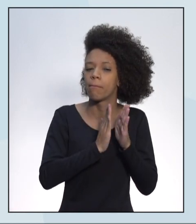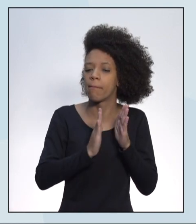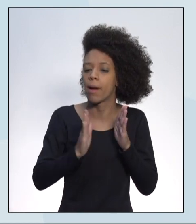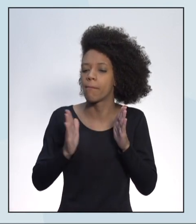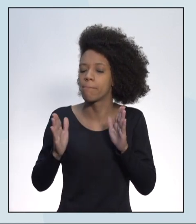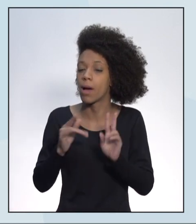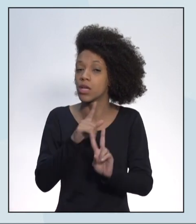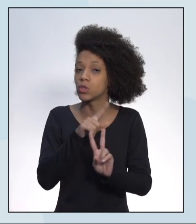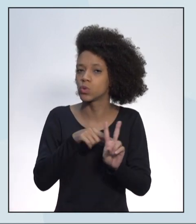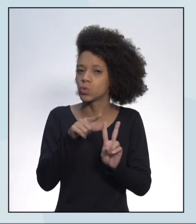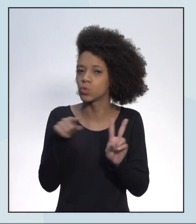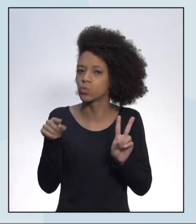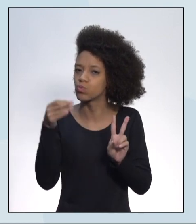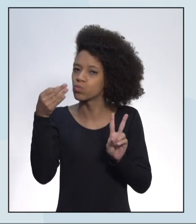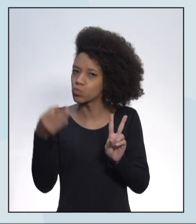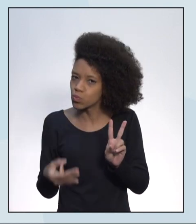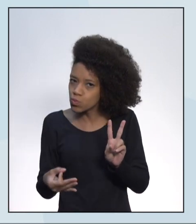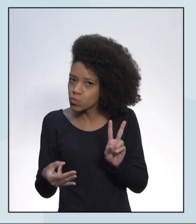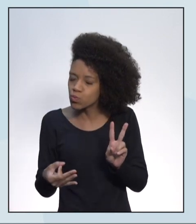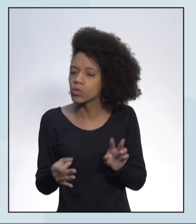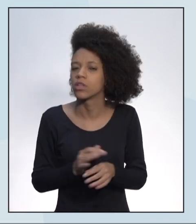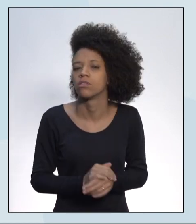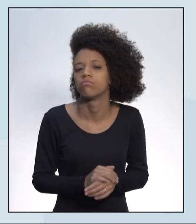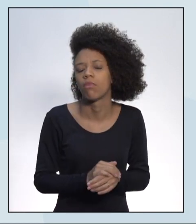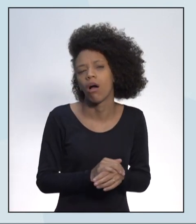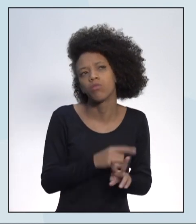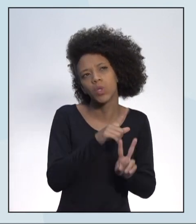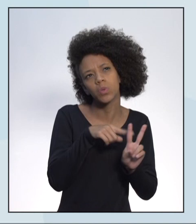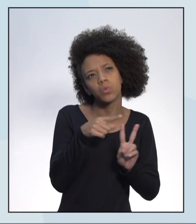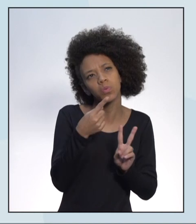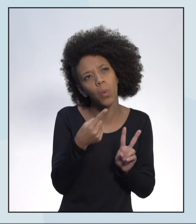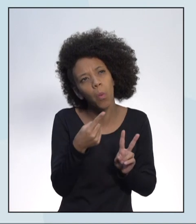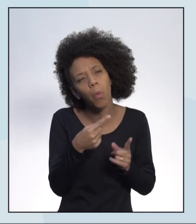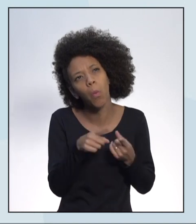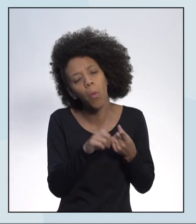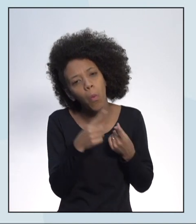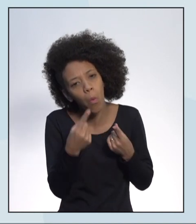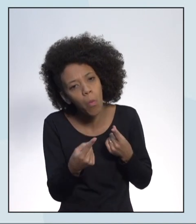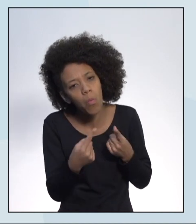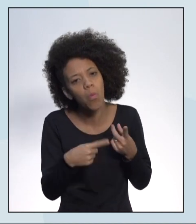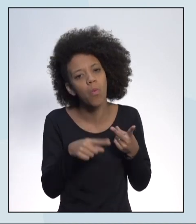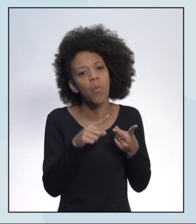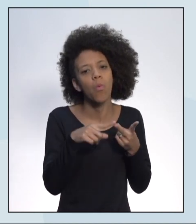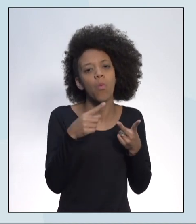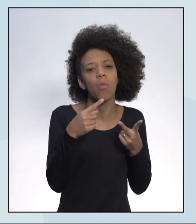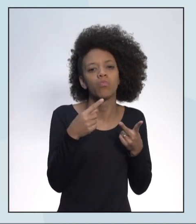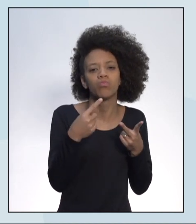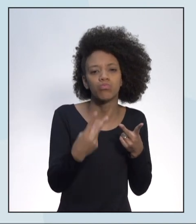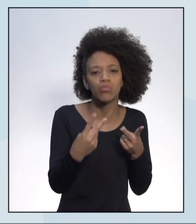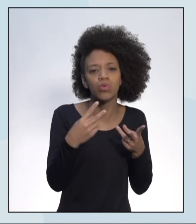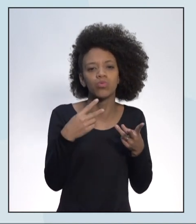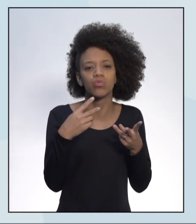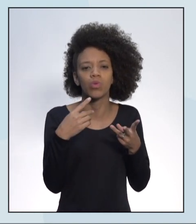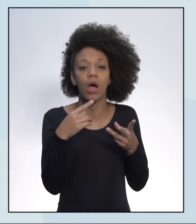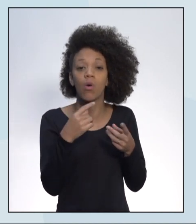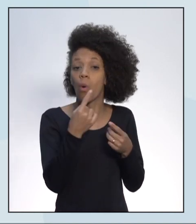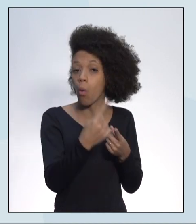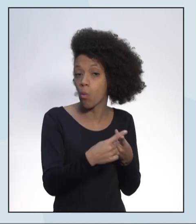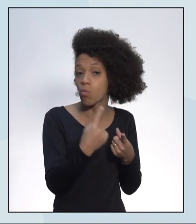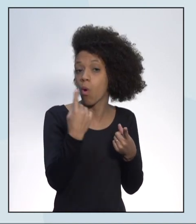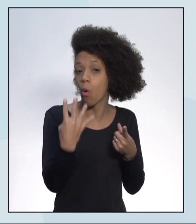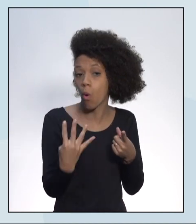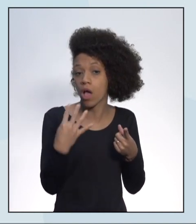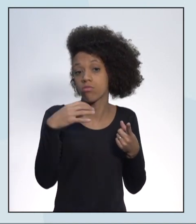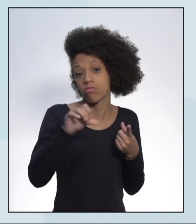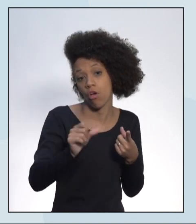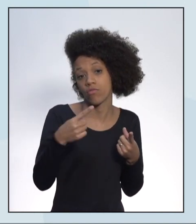quadrados perfeitos. É aquele lá, 1, 4, 9, 16, 25